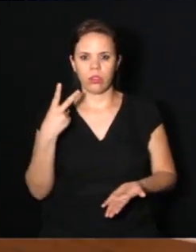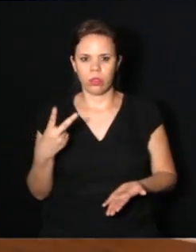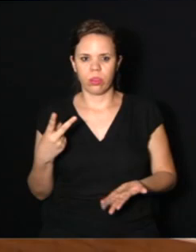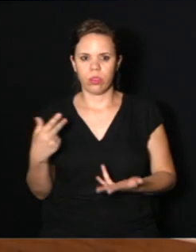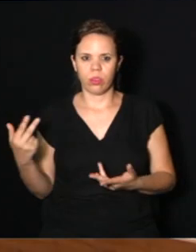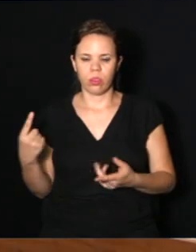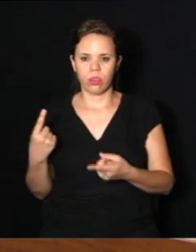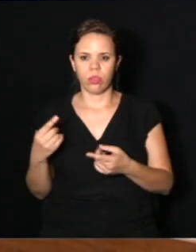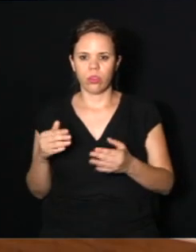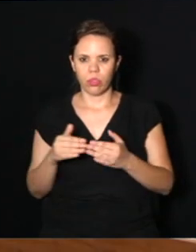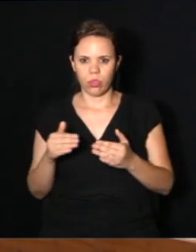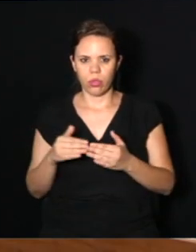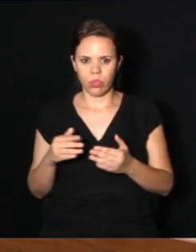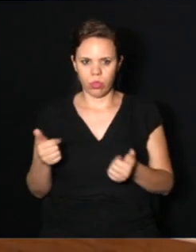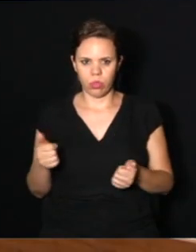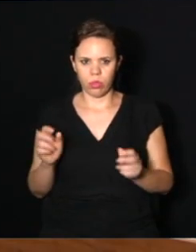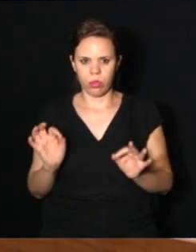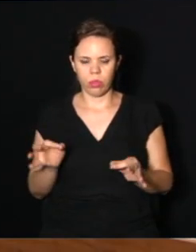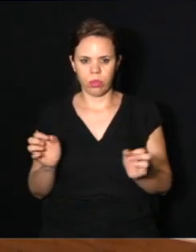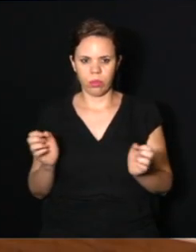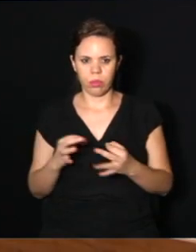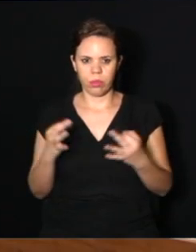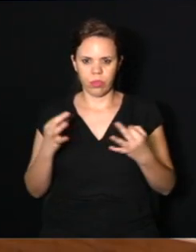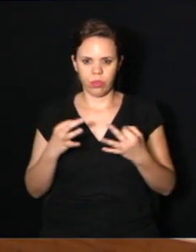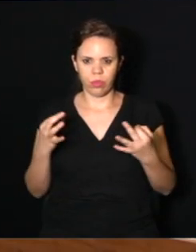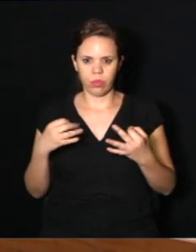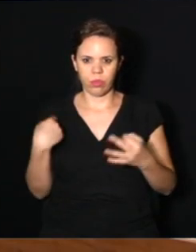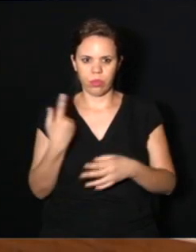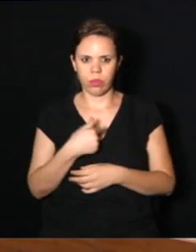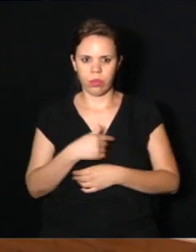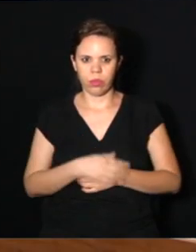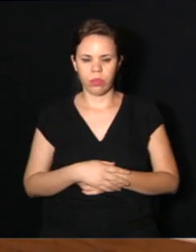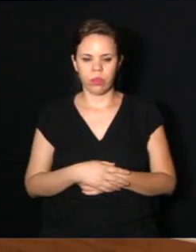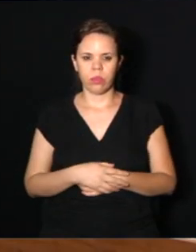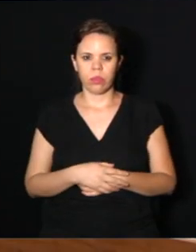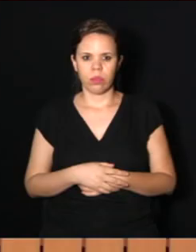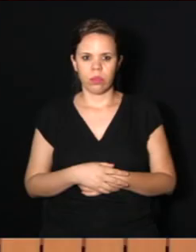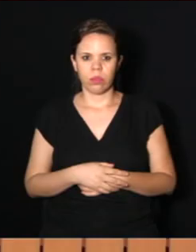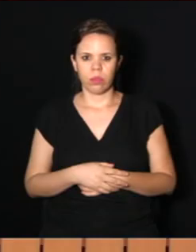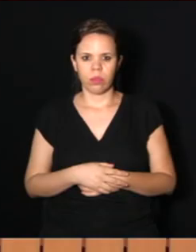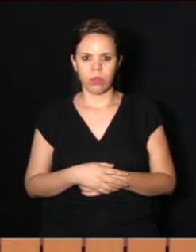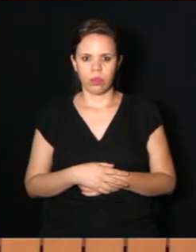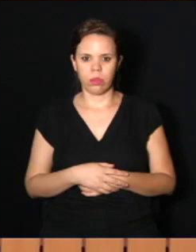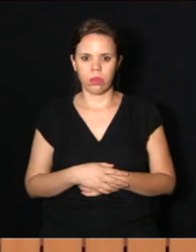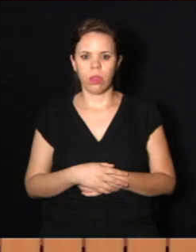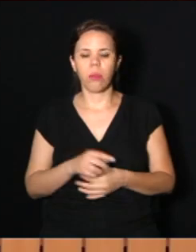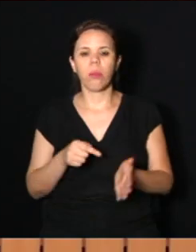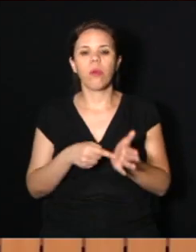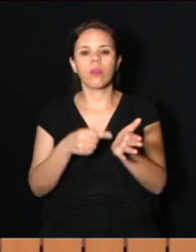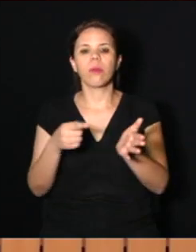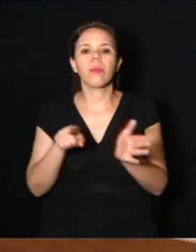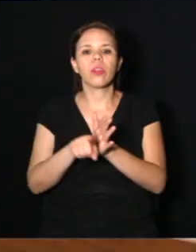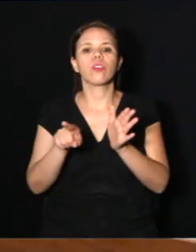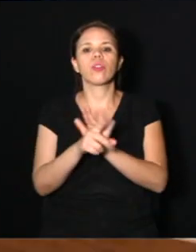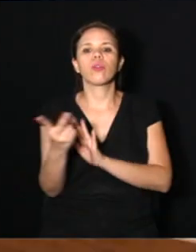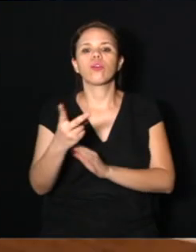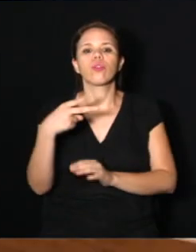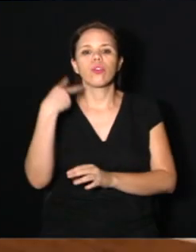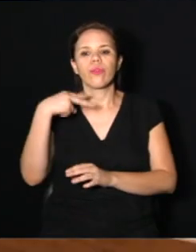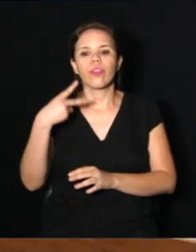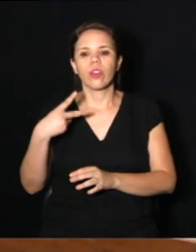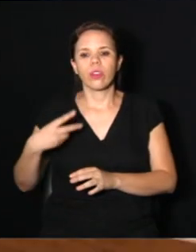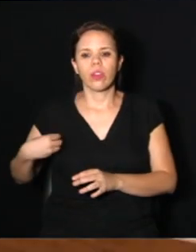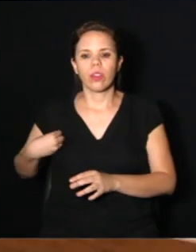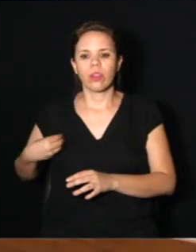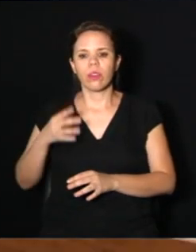De acordo, Alberto? Perfeito, então. Então, dessa forma, a gente caminha para esses encaminhamentos. Quero perguntar se os dois vereadores presentes querem fazer